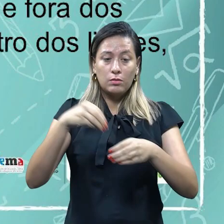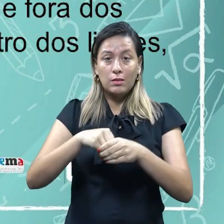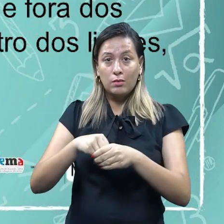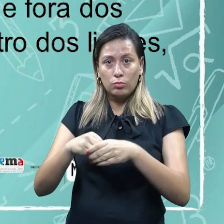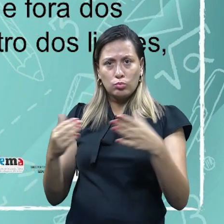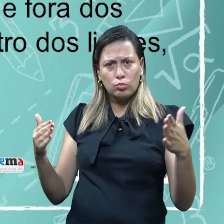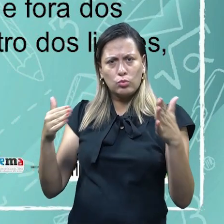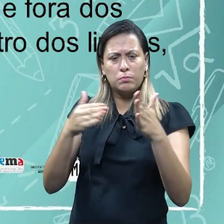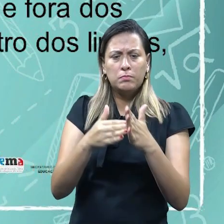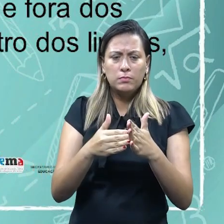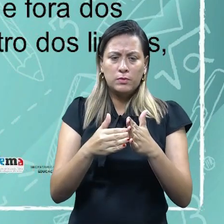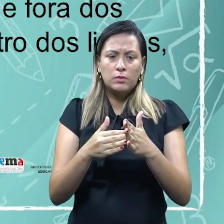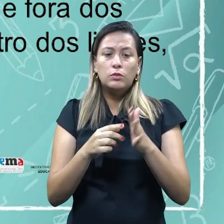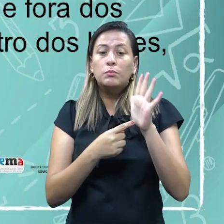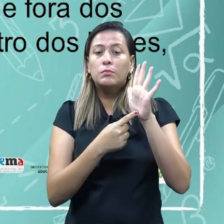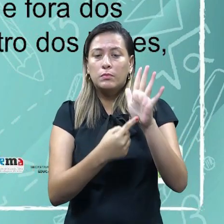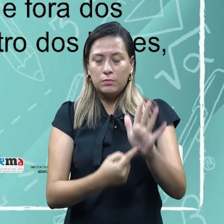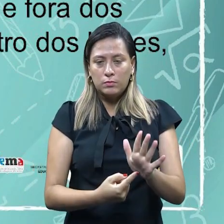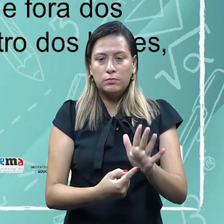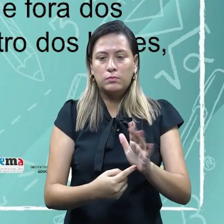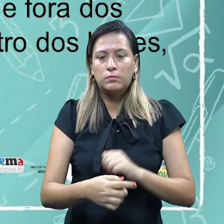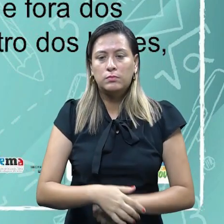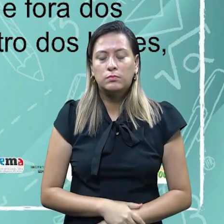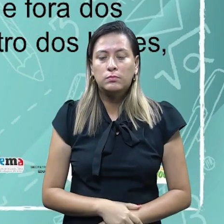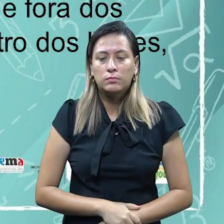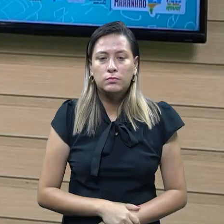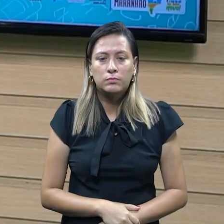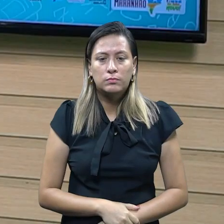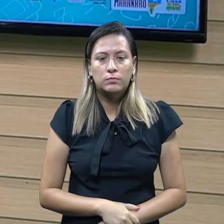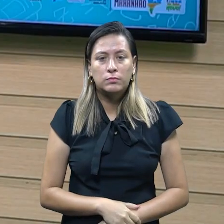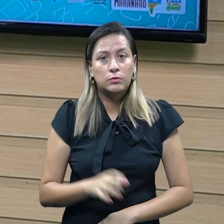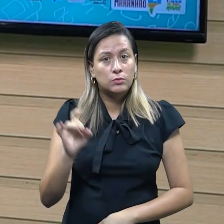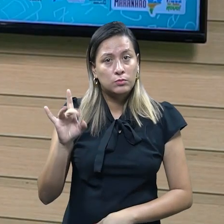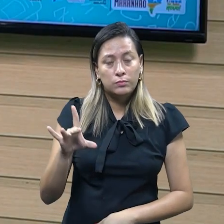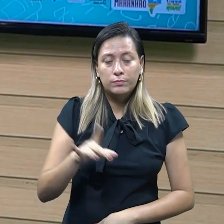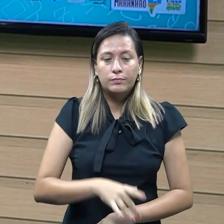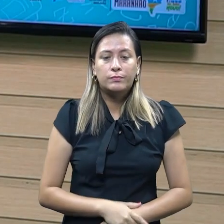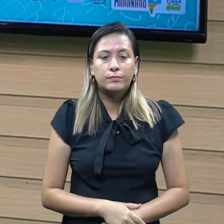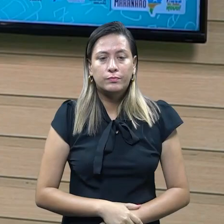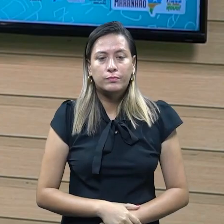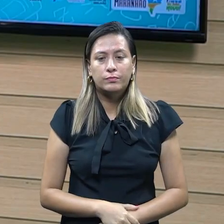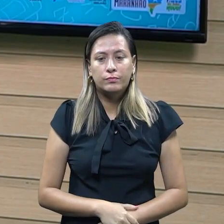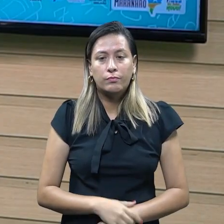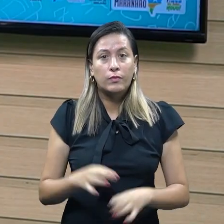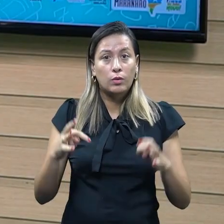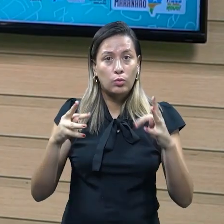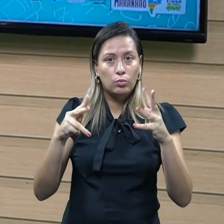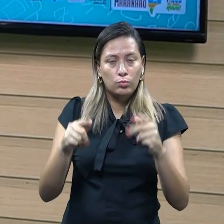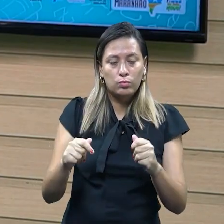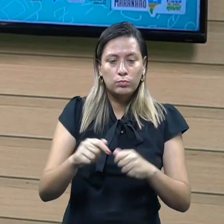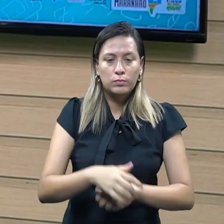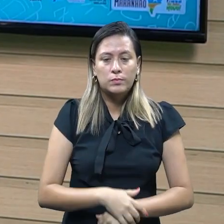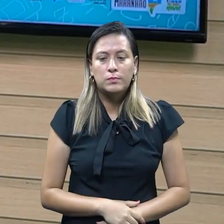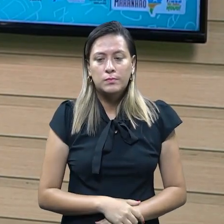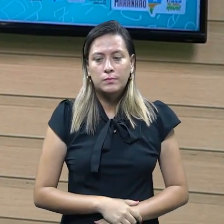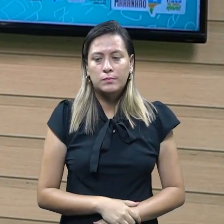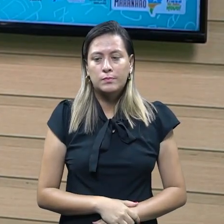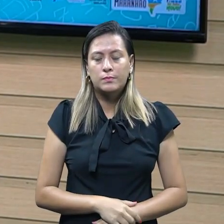desenho apenas dentro dos limites, mostra os limites do desenho apenas. Então é o zoom